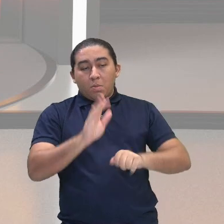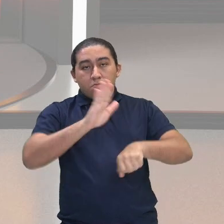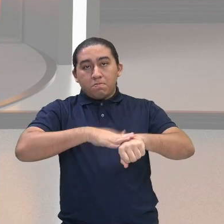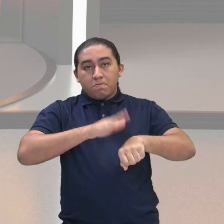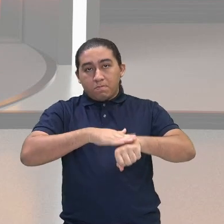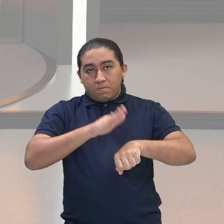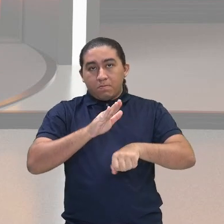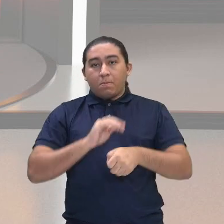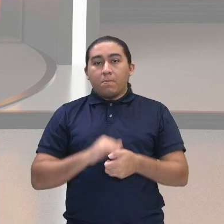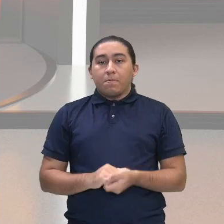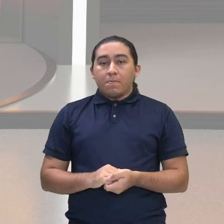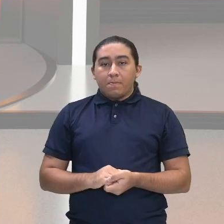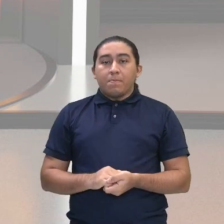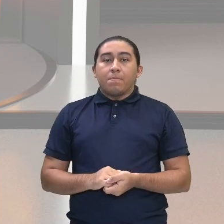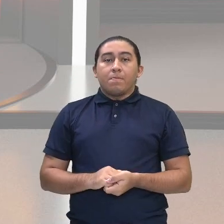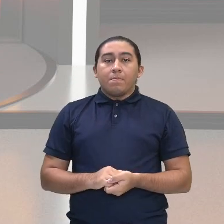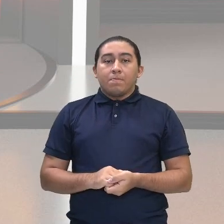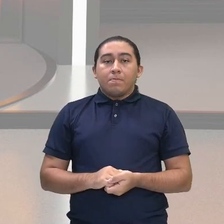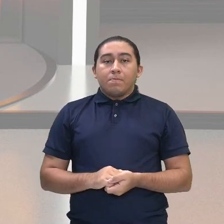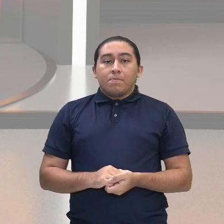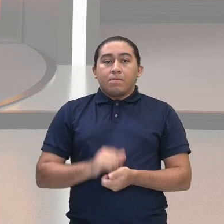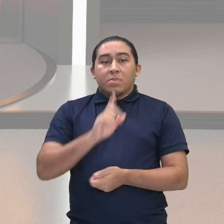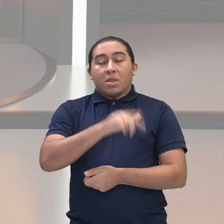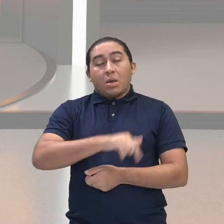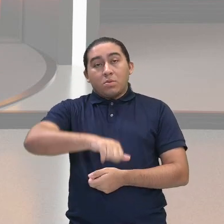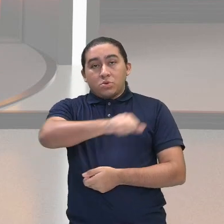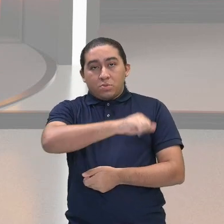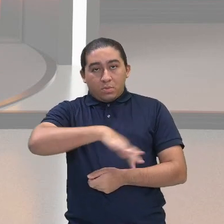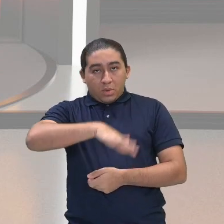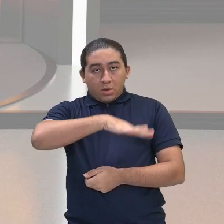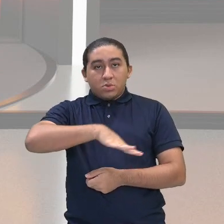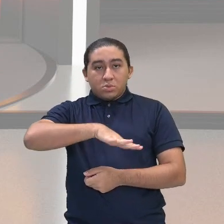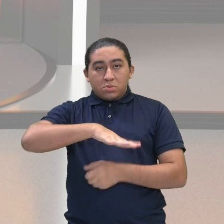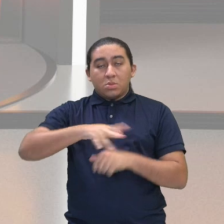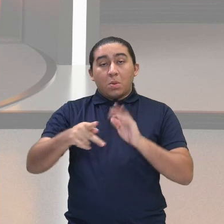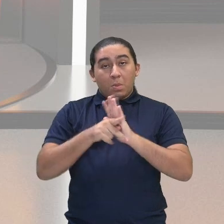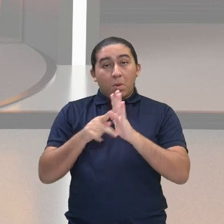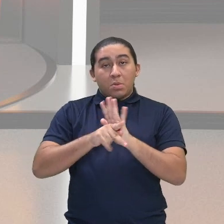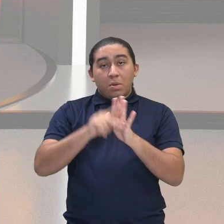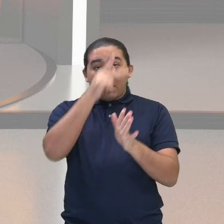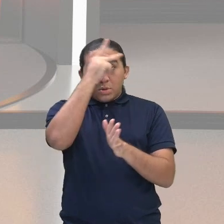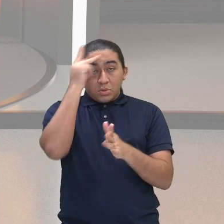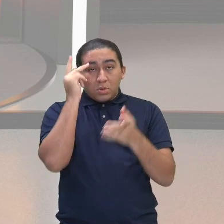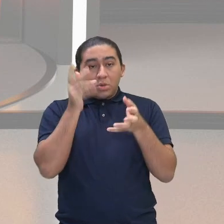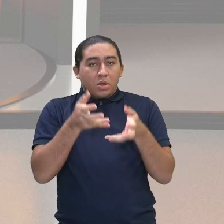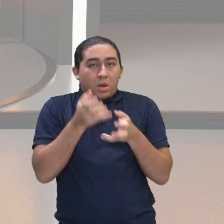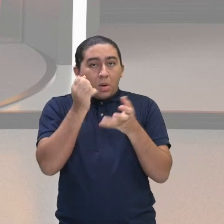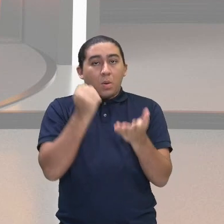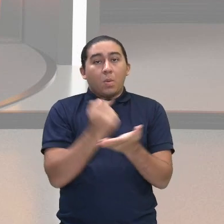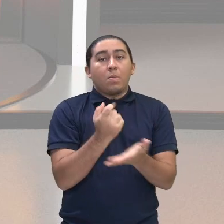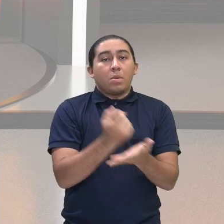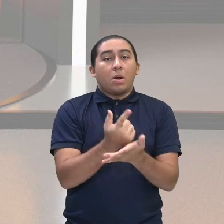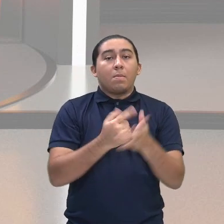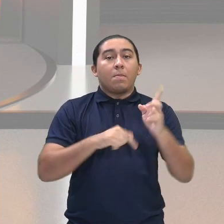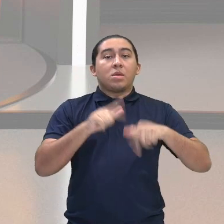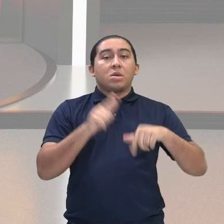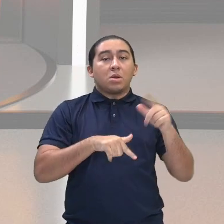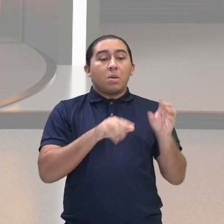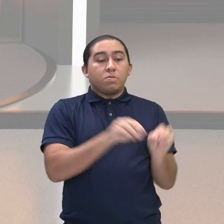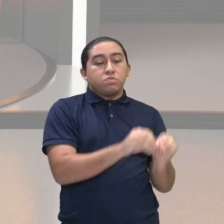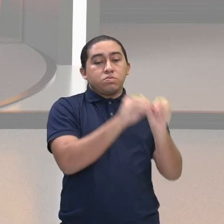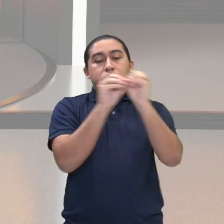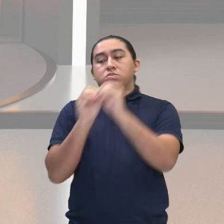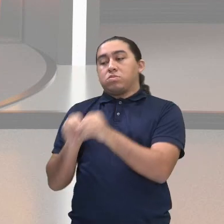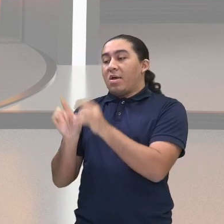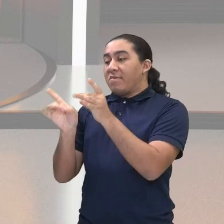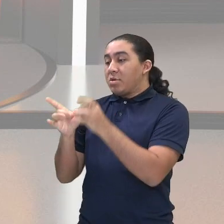nós comerciais eram pontos de atração não só para esses comerciantes que queriam comprar produtos novos para levar para revender, como